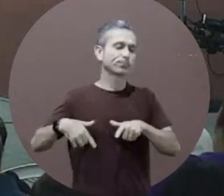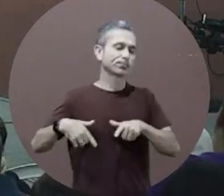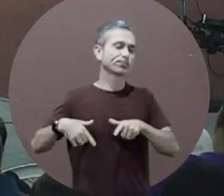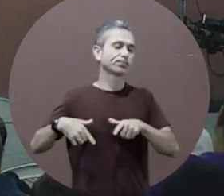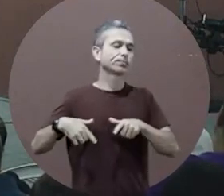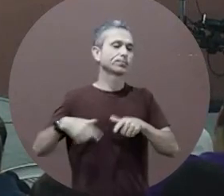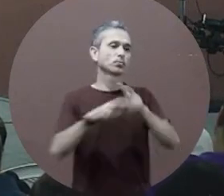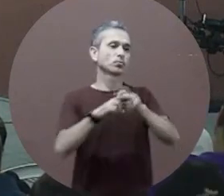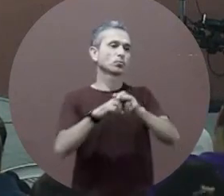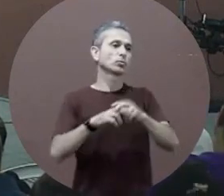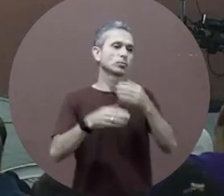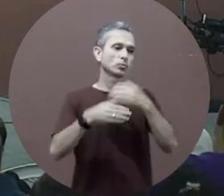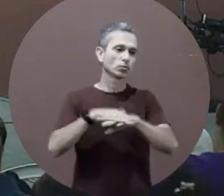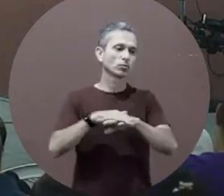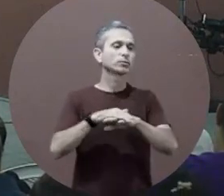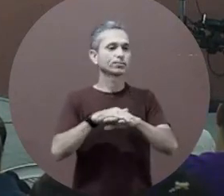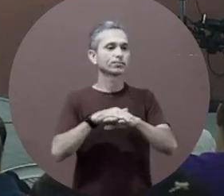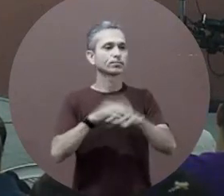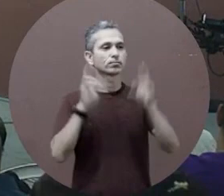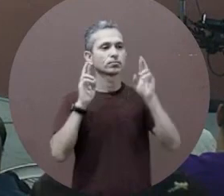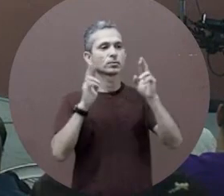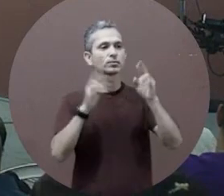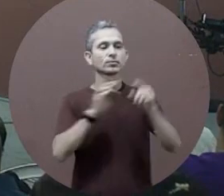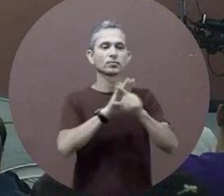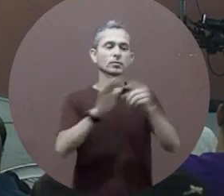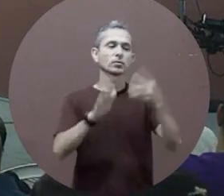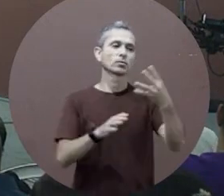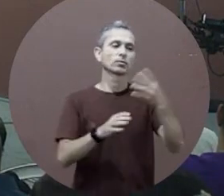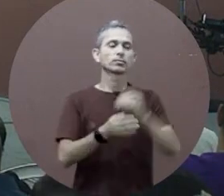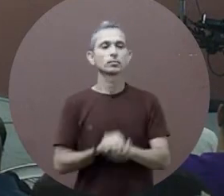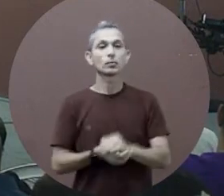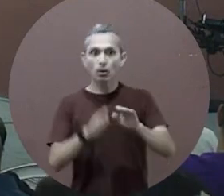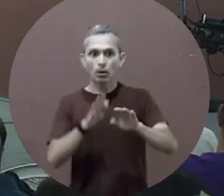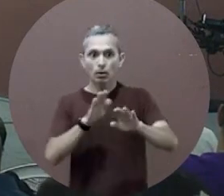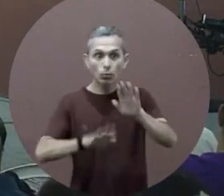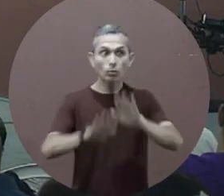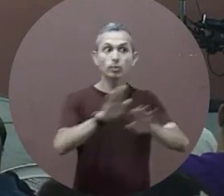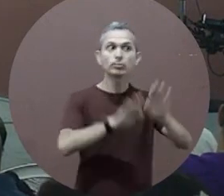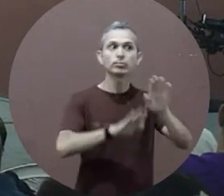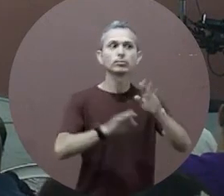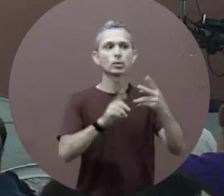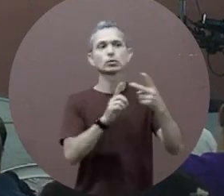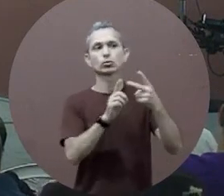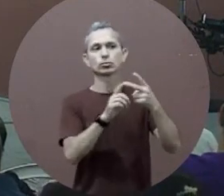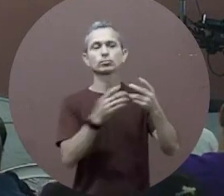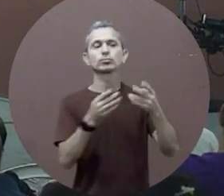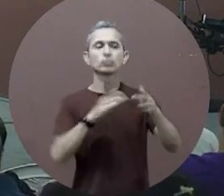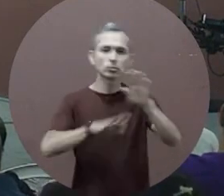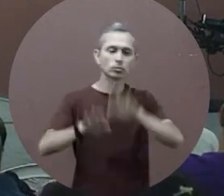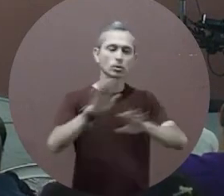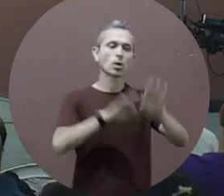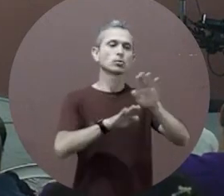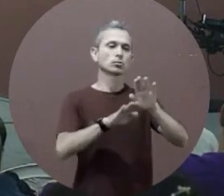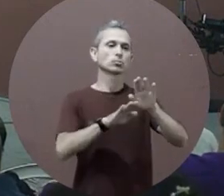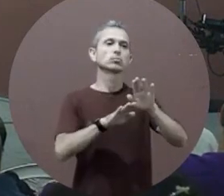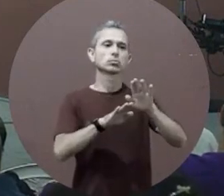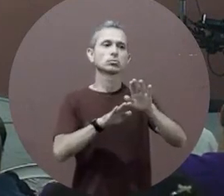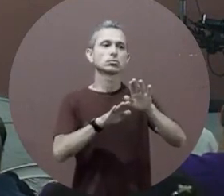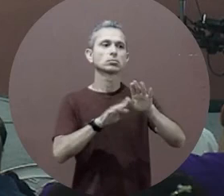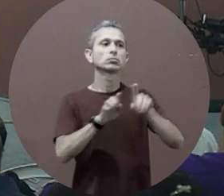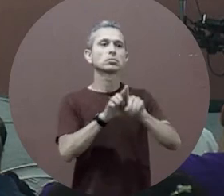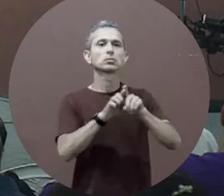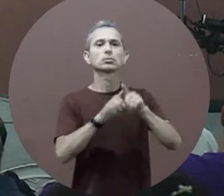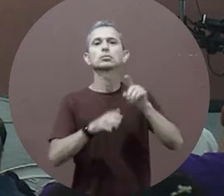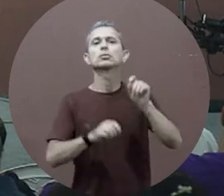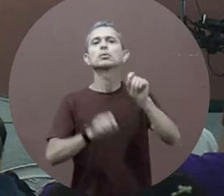Segundo ponto, verso 24. Cuidemos, ou seja, tenha cuidado, também de nos